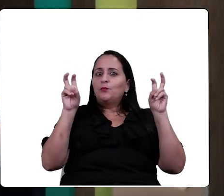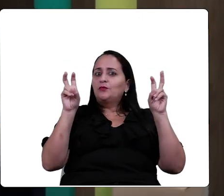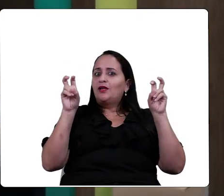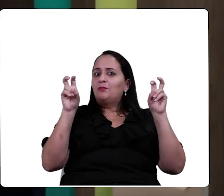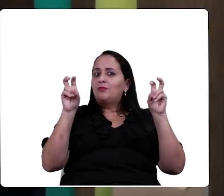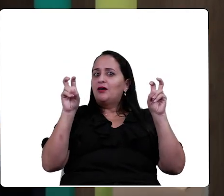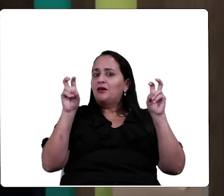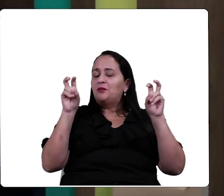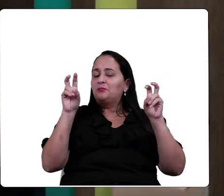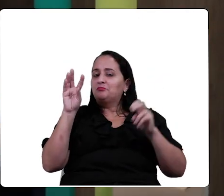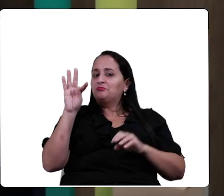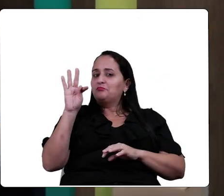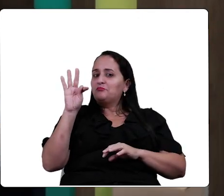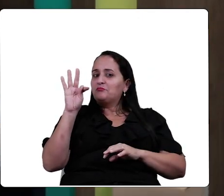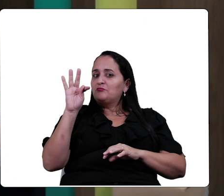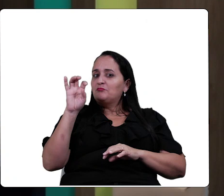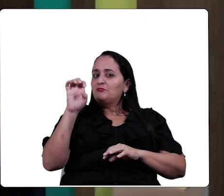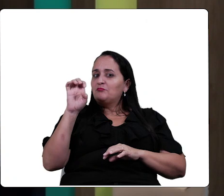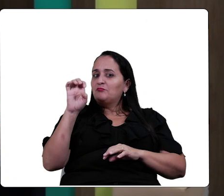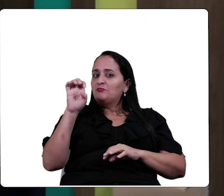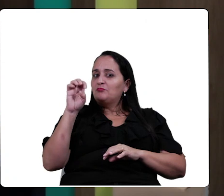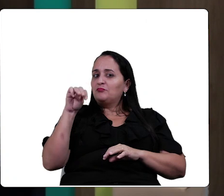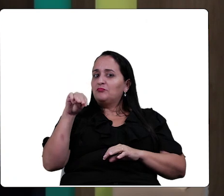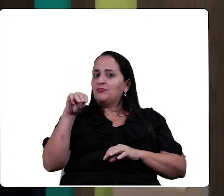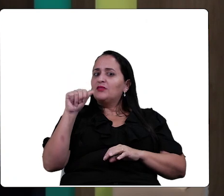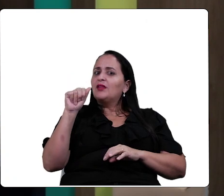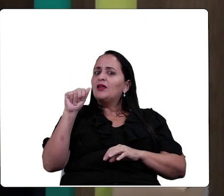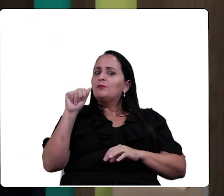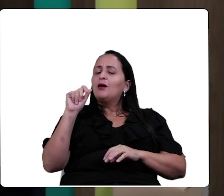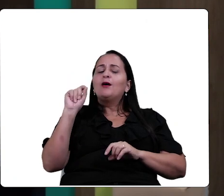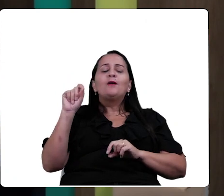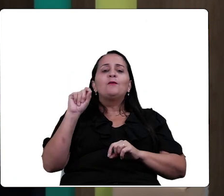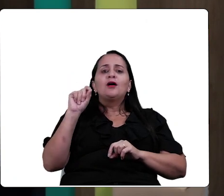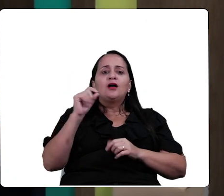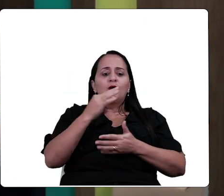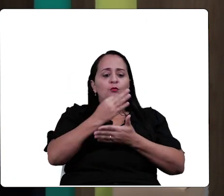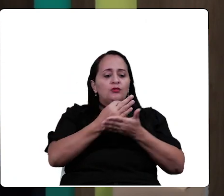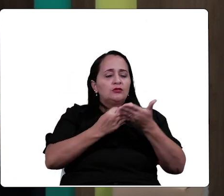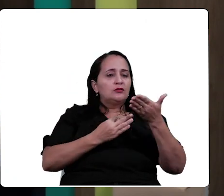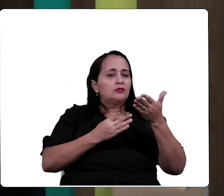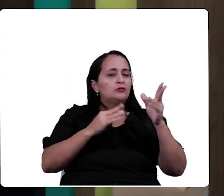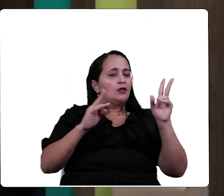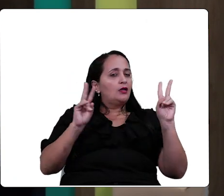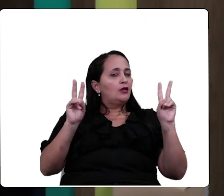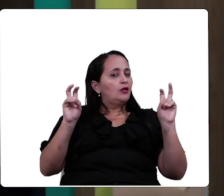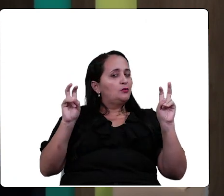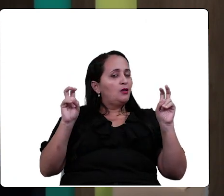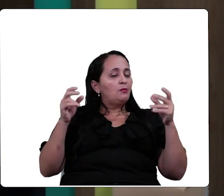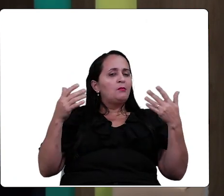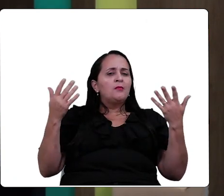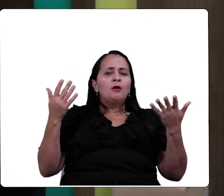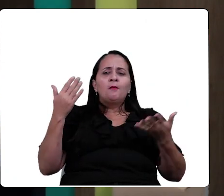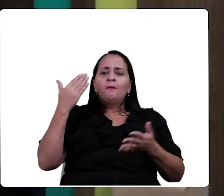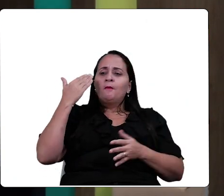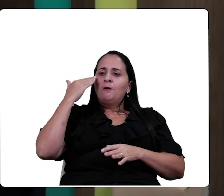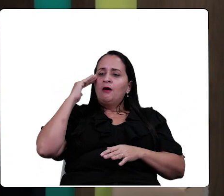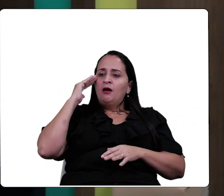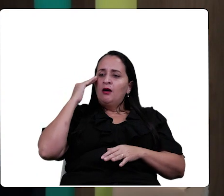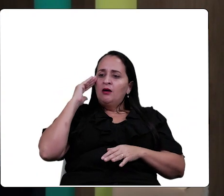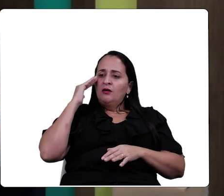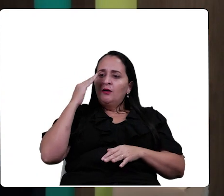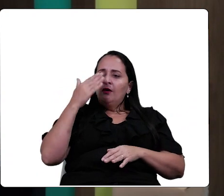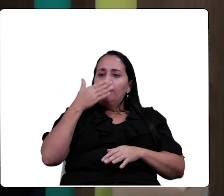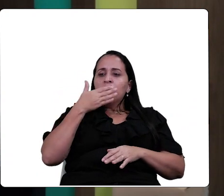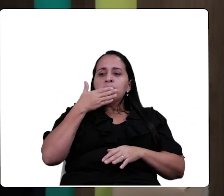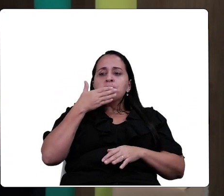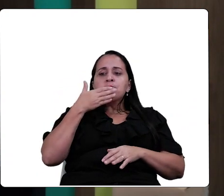O tema ainda faz parte de uma posição nossa como leitor. Exatamente, para compreender